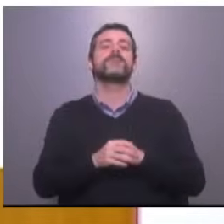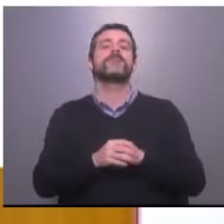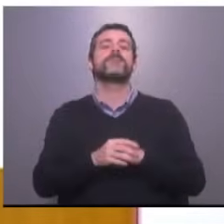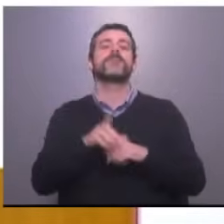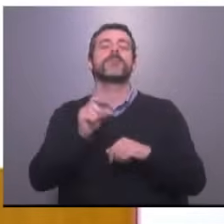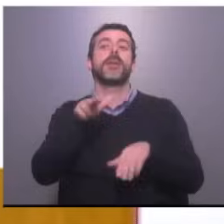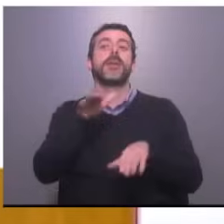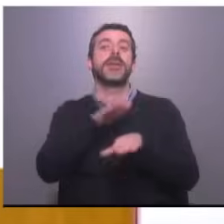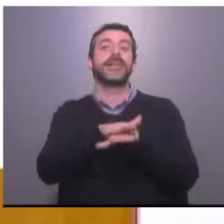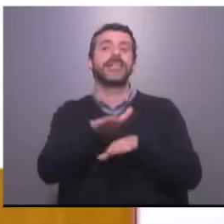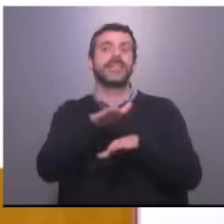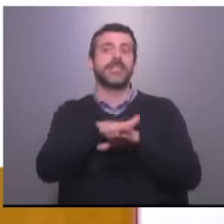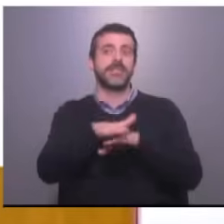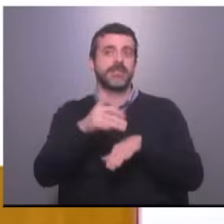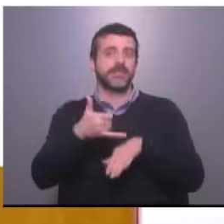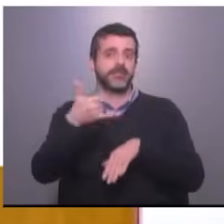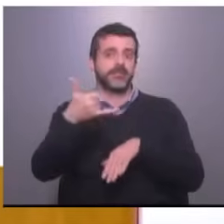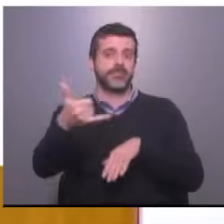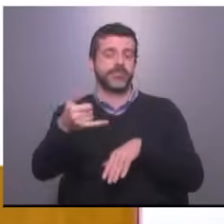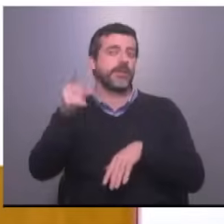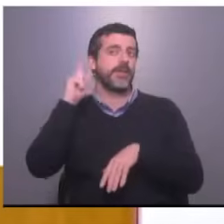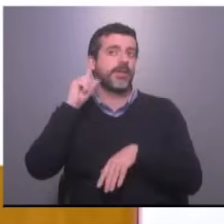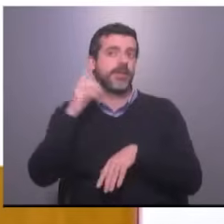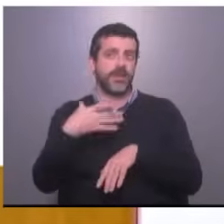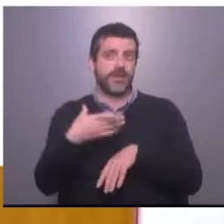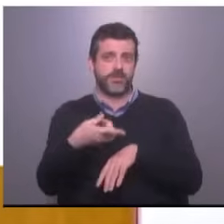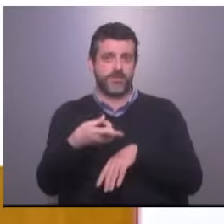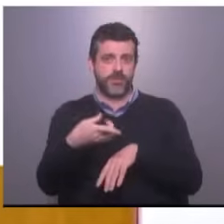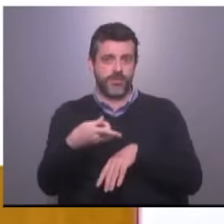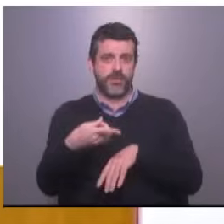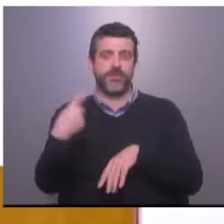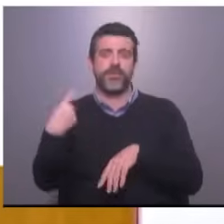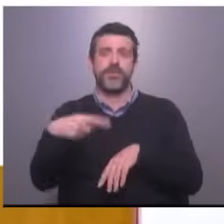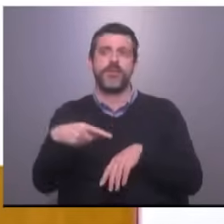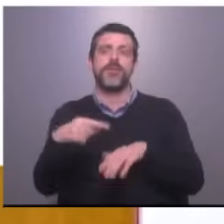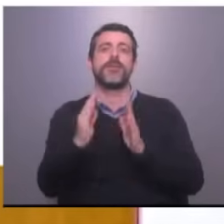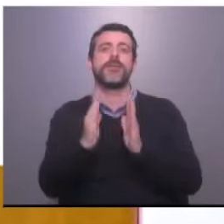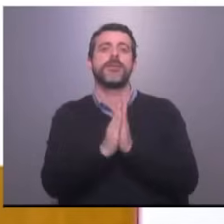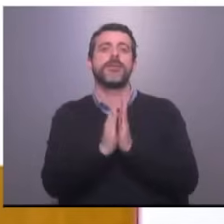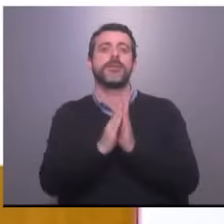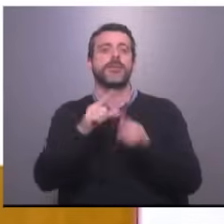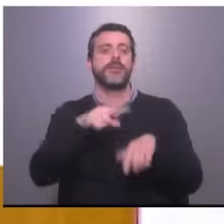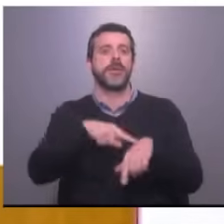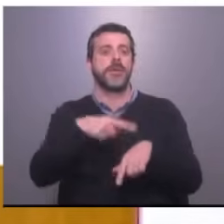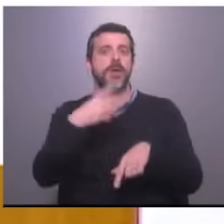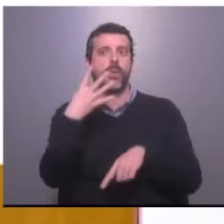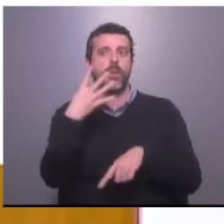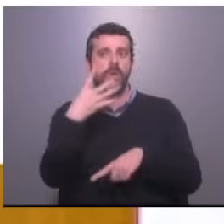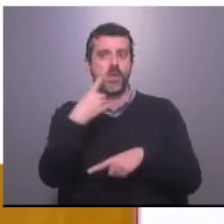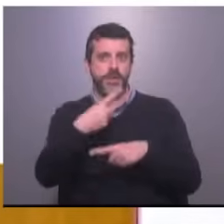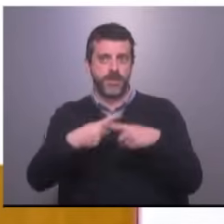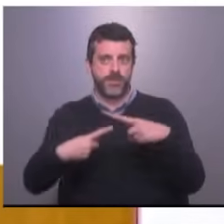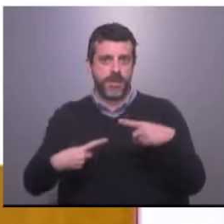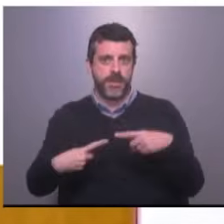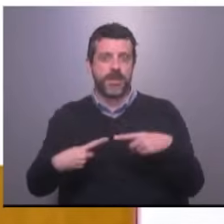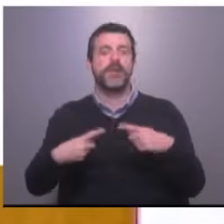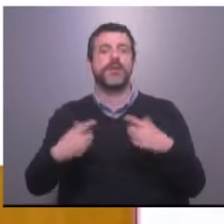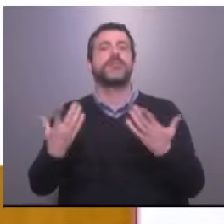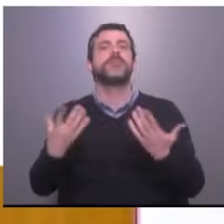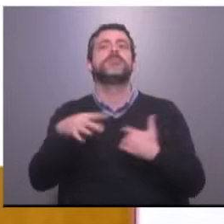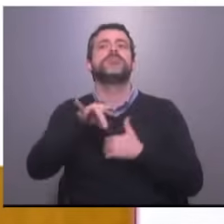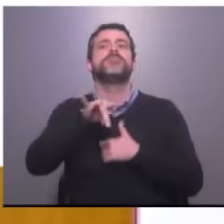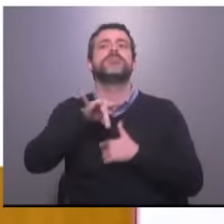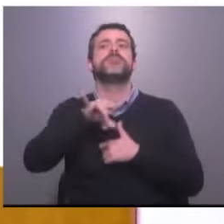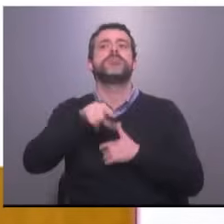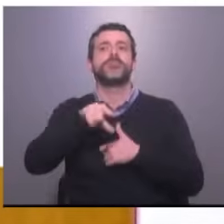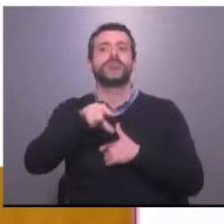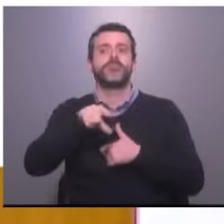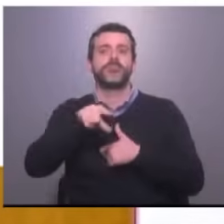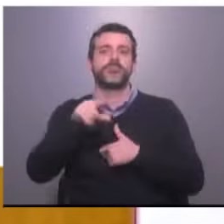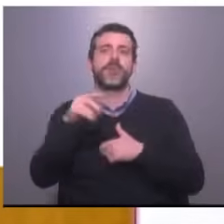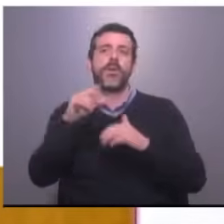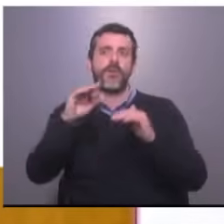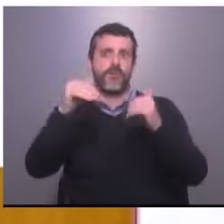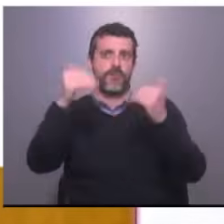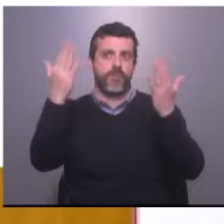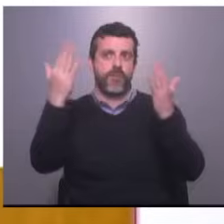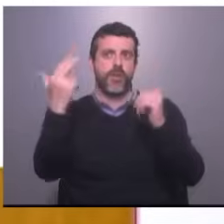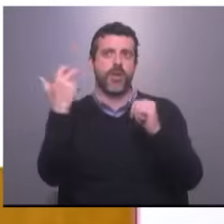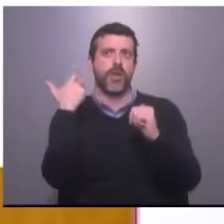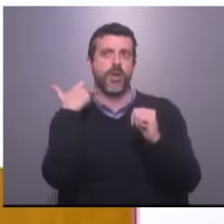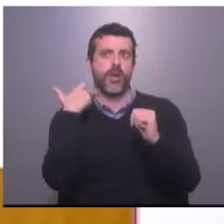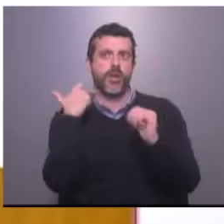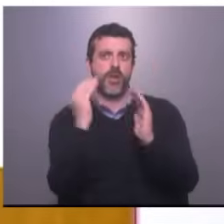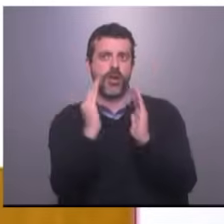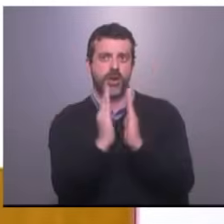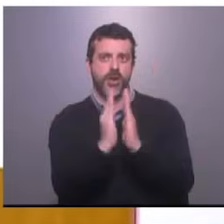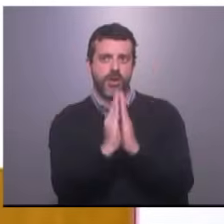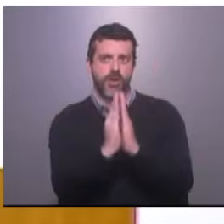de Braga. Na próxima terça-feira, dia 19, a missa das 16h30 será celebrada